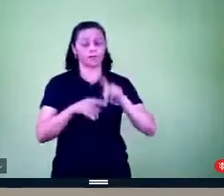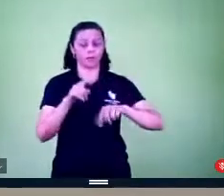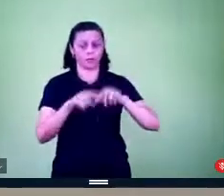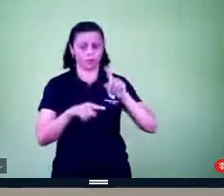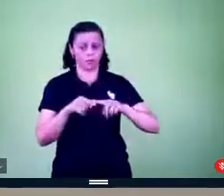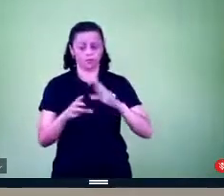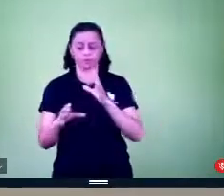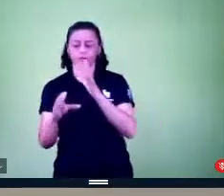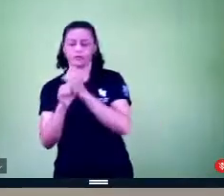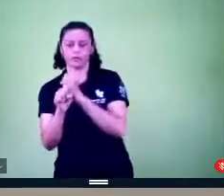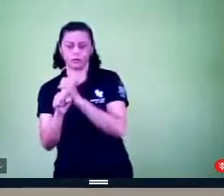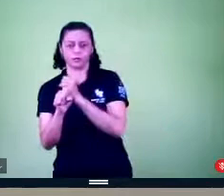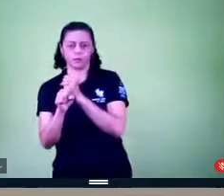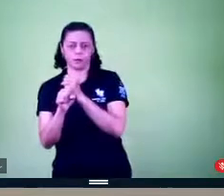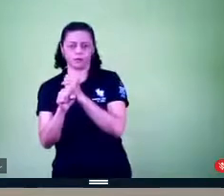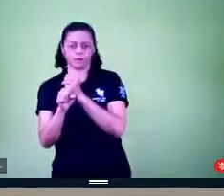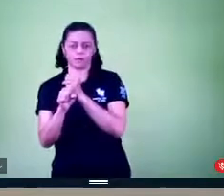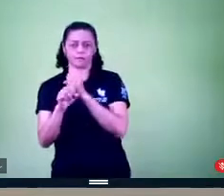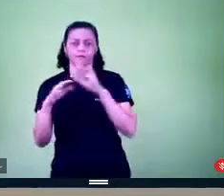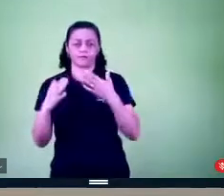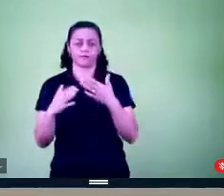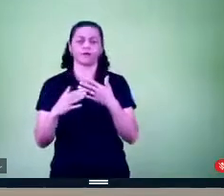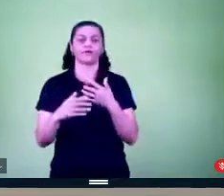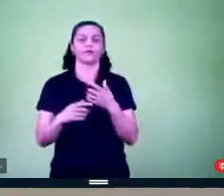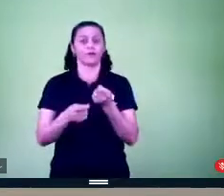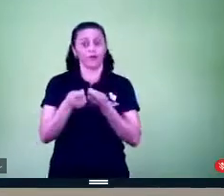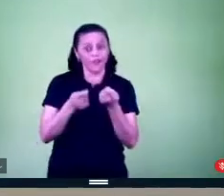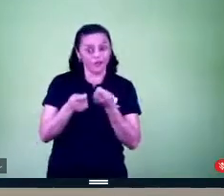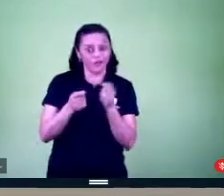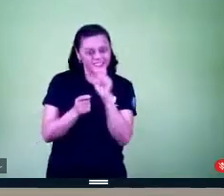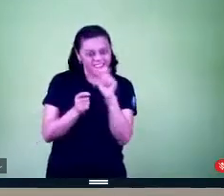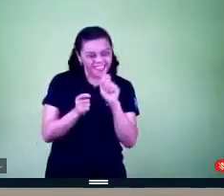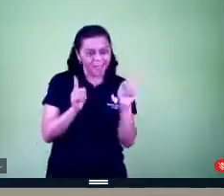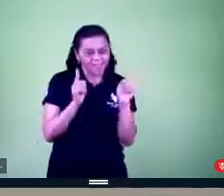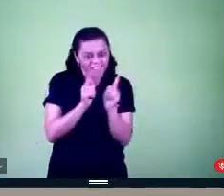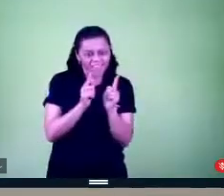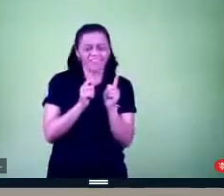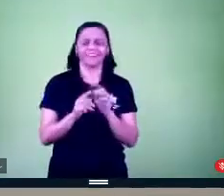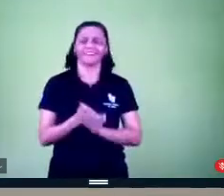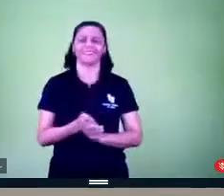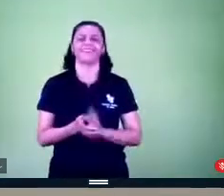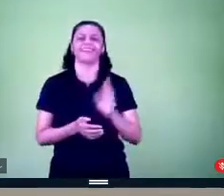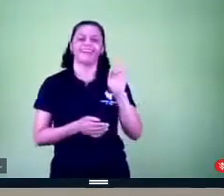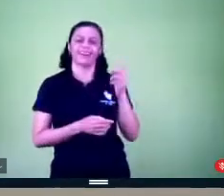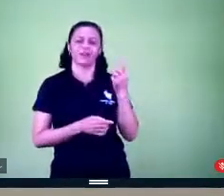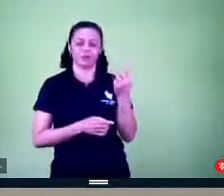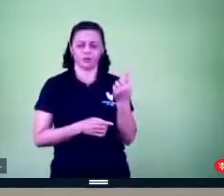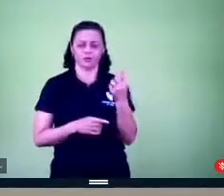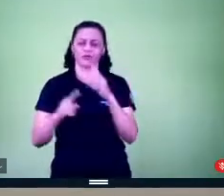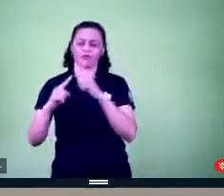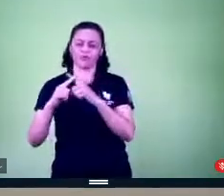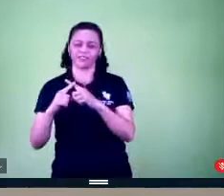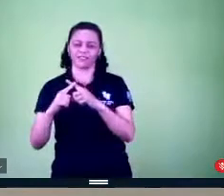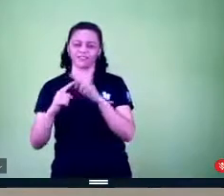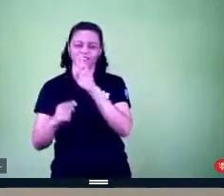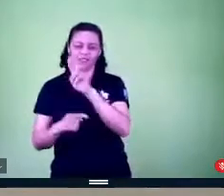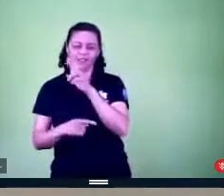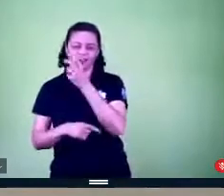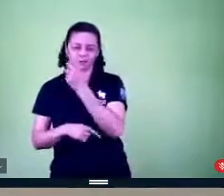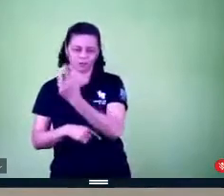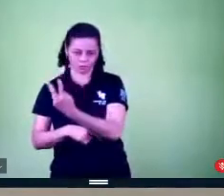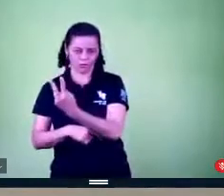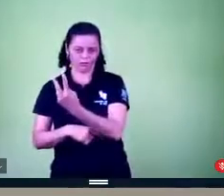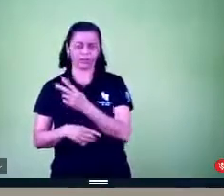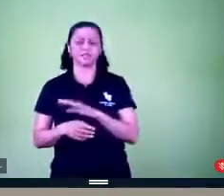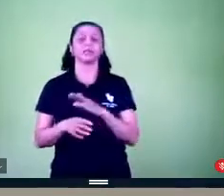quadro aqui, ó. R1 vezes R2 por R1 mais R2. E seria o quê? Quanto que é R1 vezes